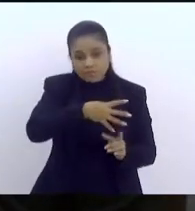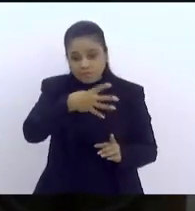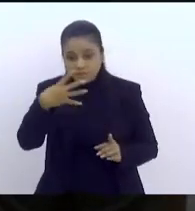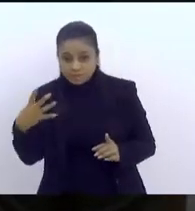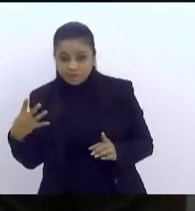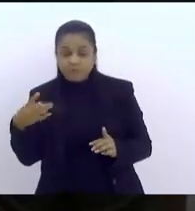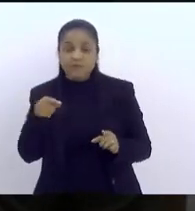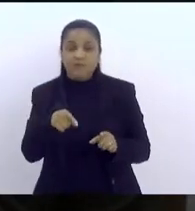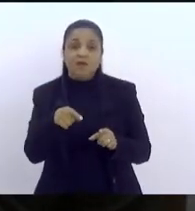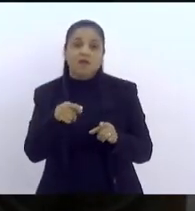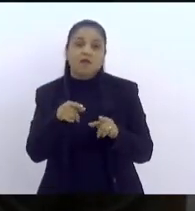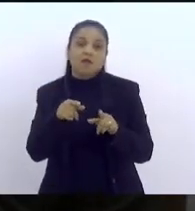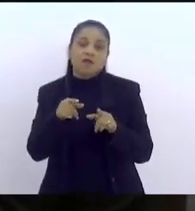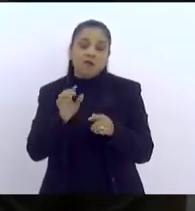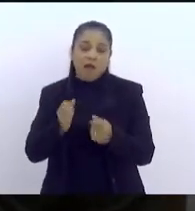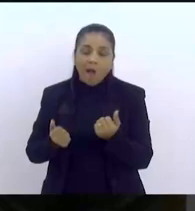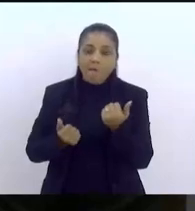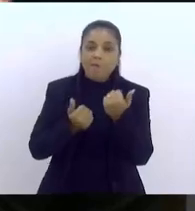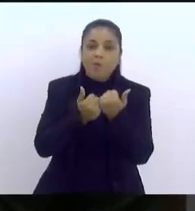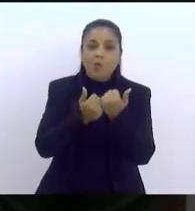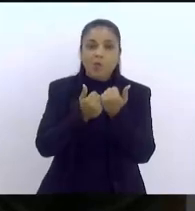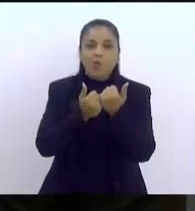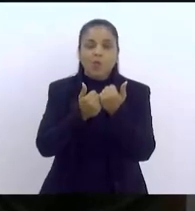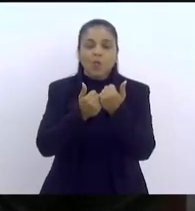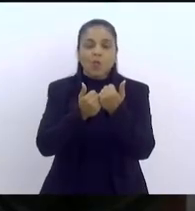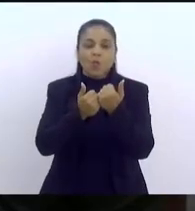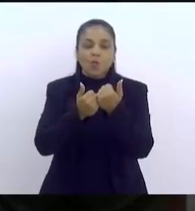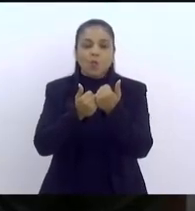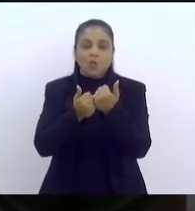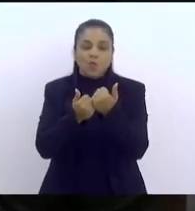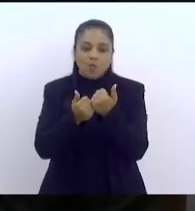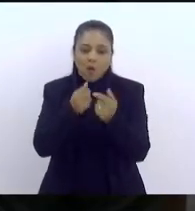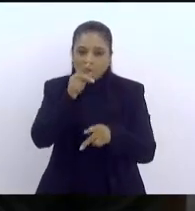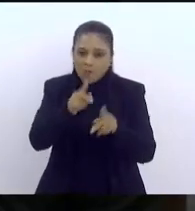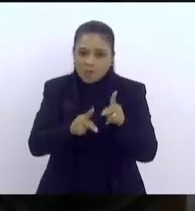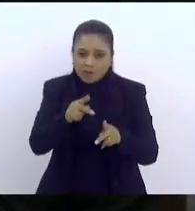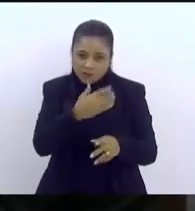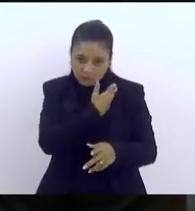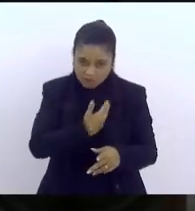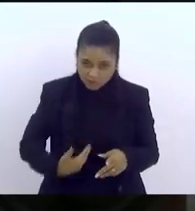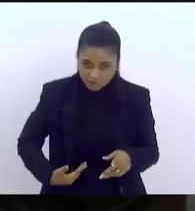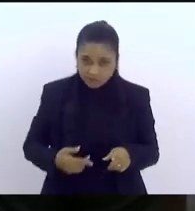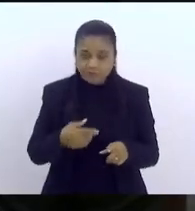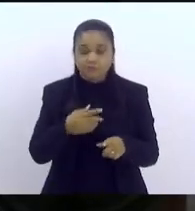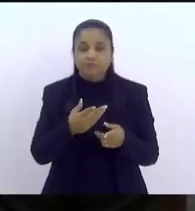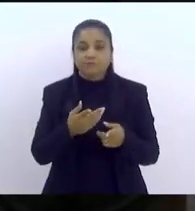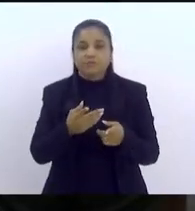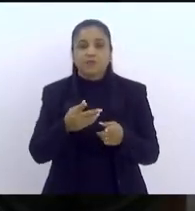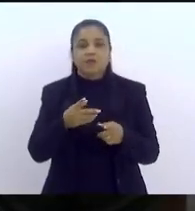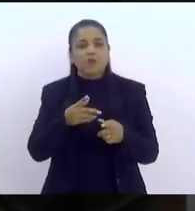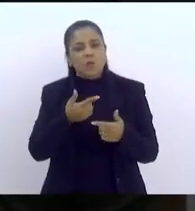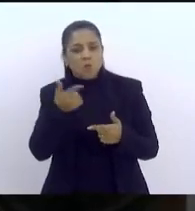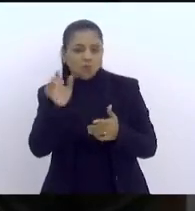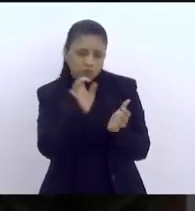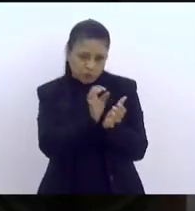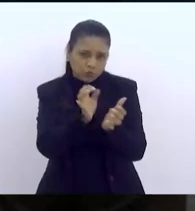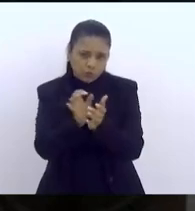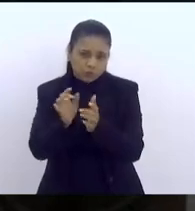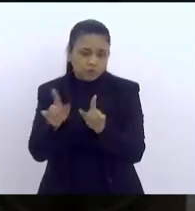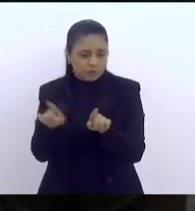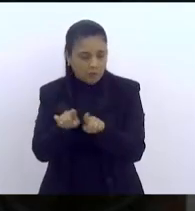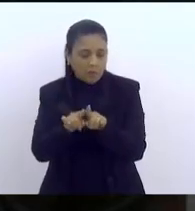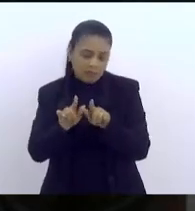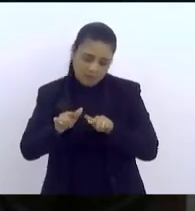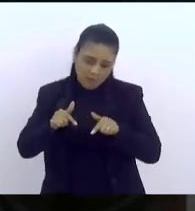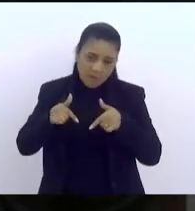pública. Verônica já falou, acho que outras e outros camaradas do campo popular e democrático devem se manifestar, mas este grupo é